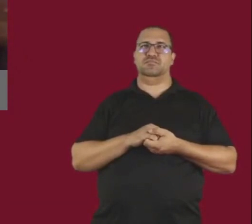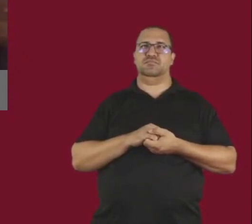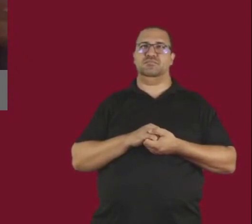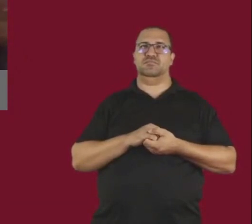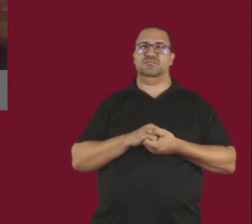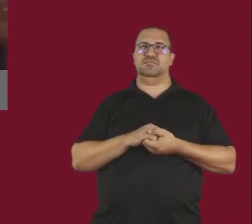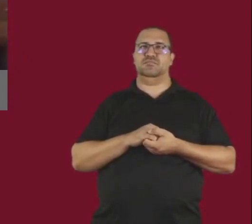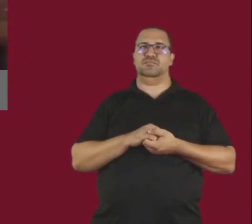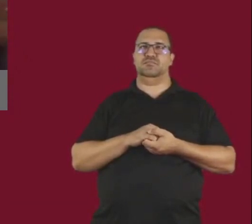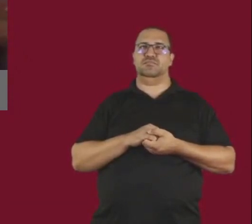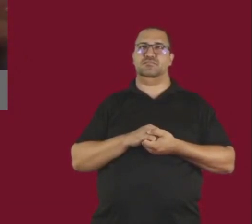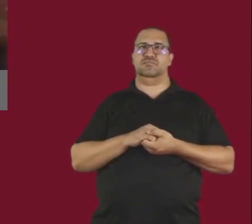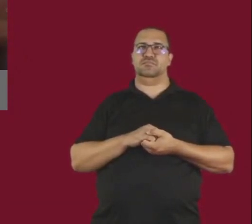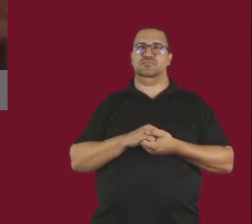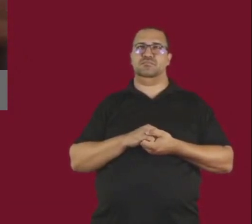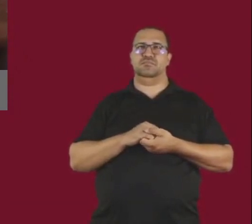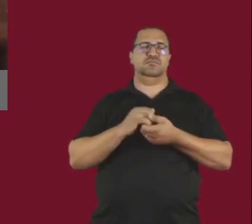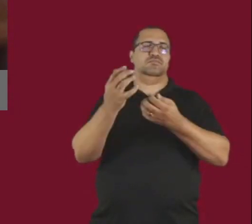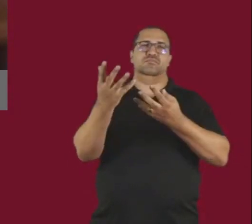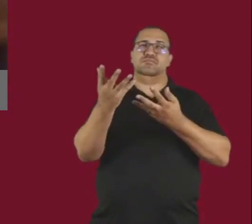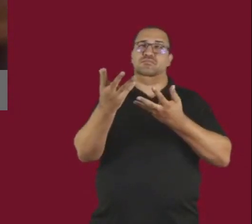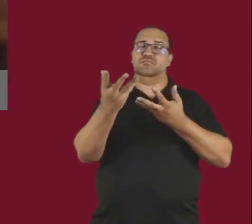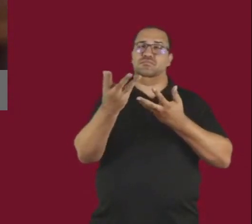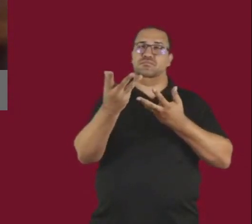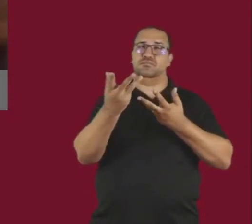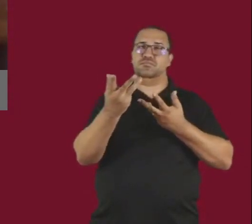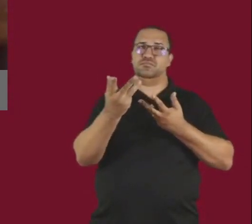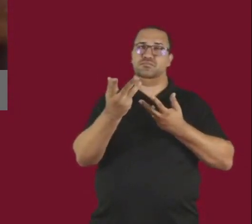A floresta é uma maravilha.